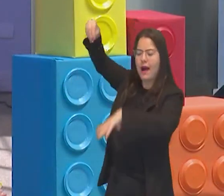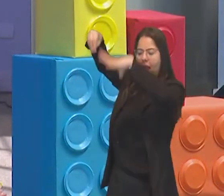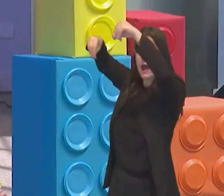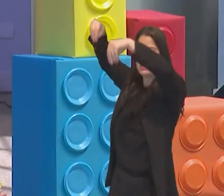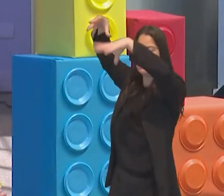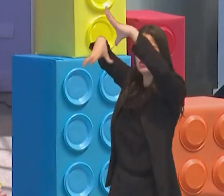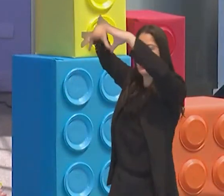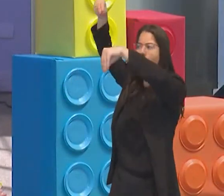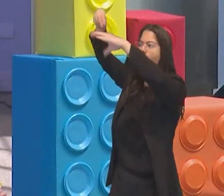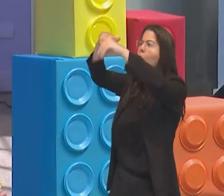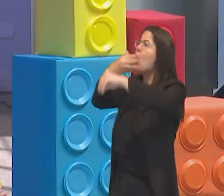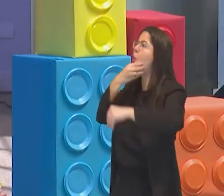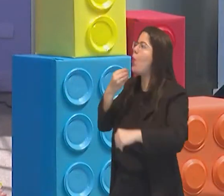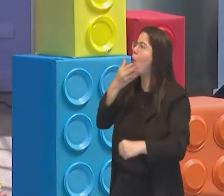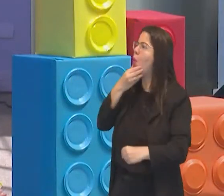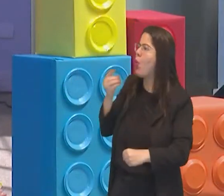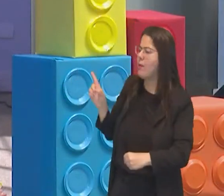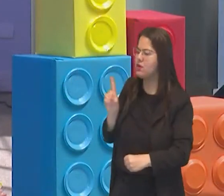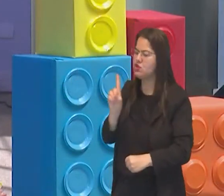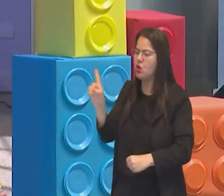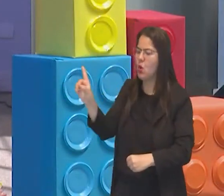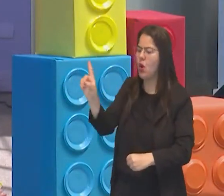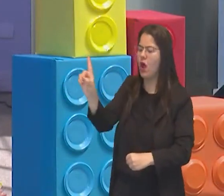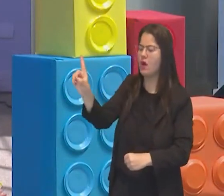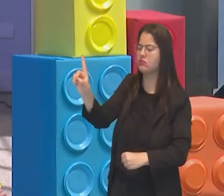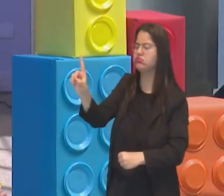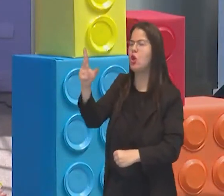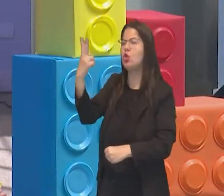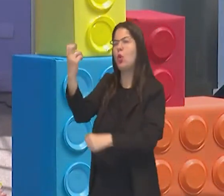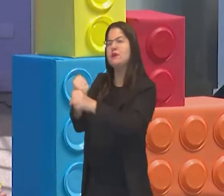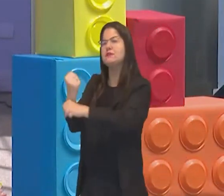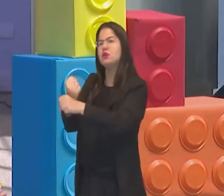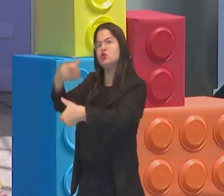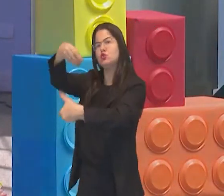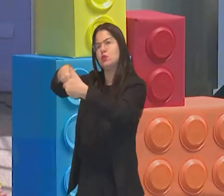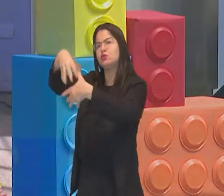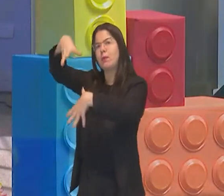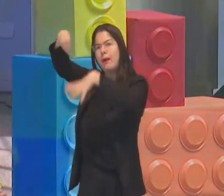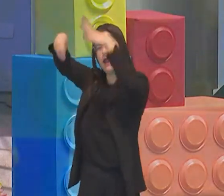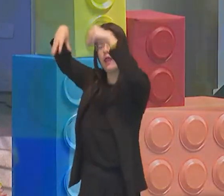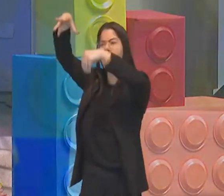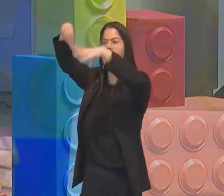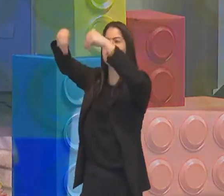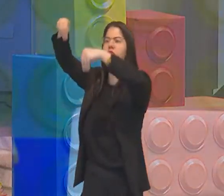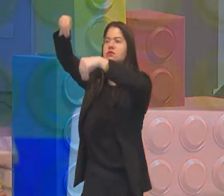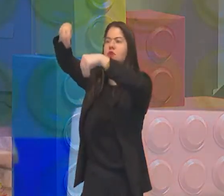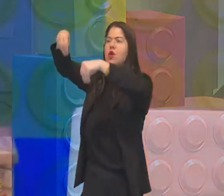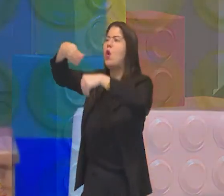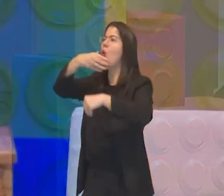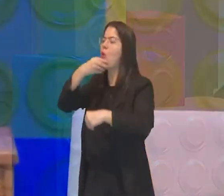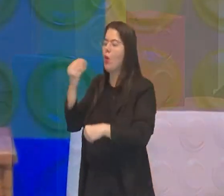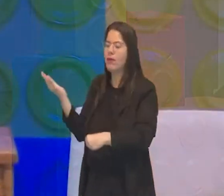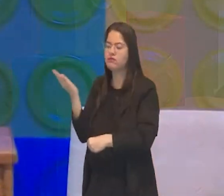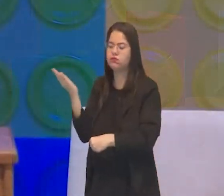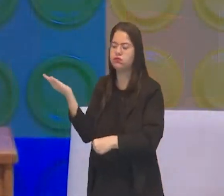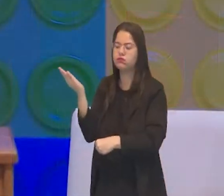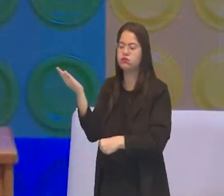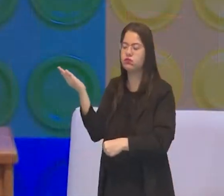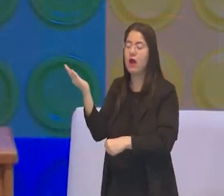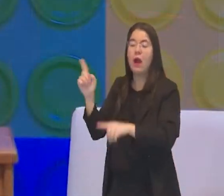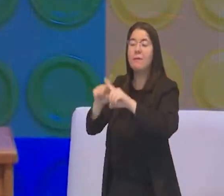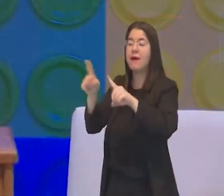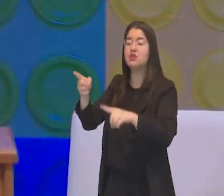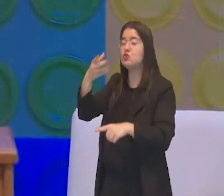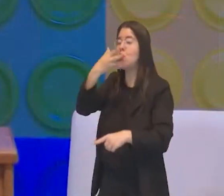lá depois de 2 anos, passaram-se 2 anos, o copeiro não lembrou de